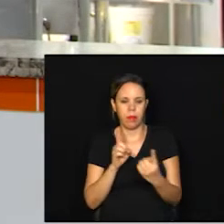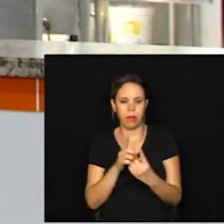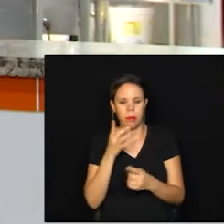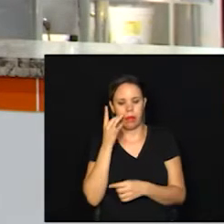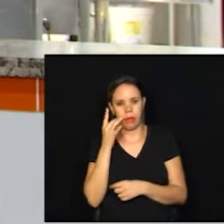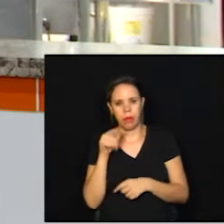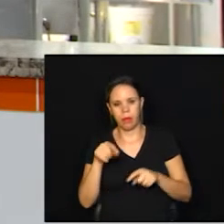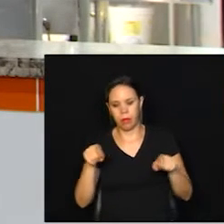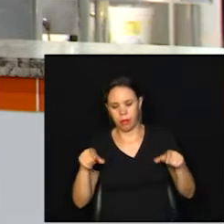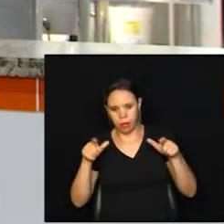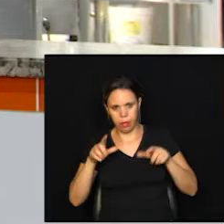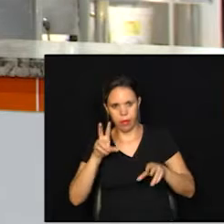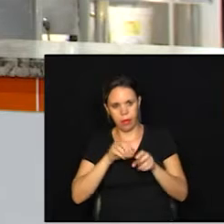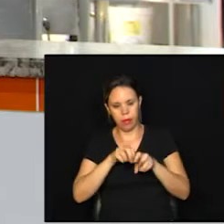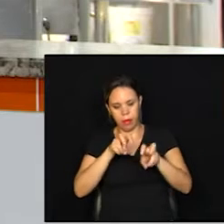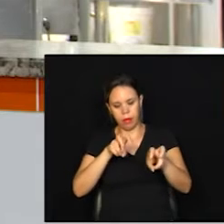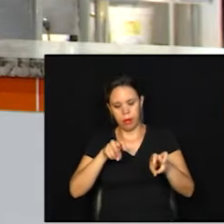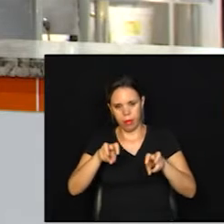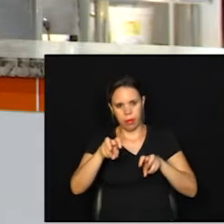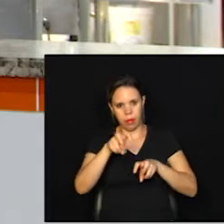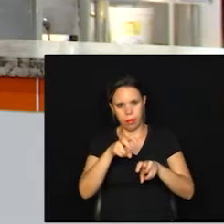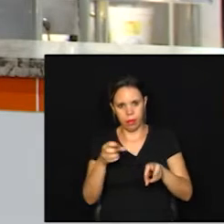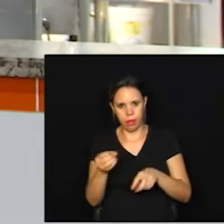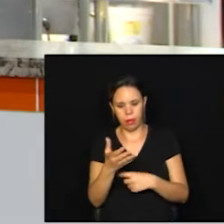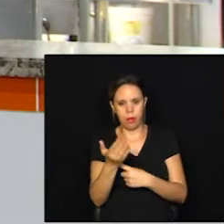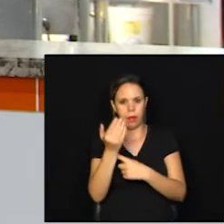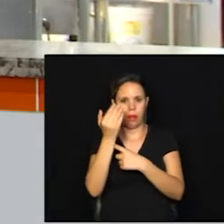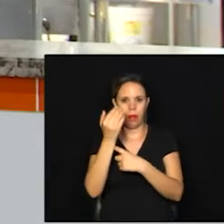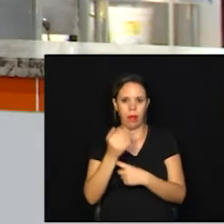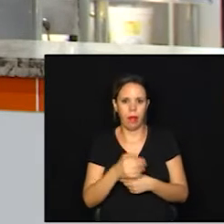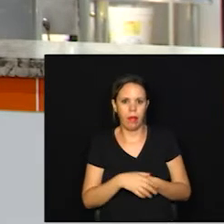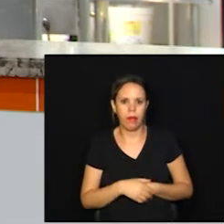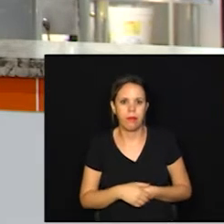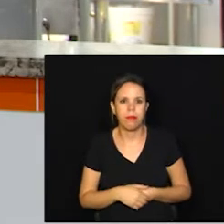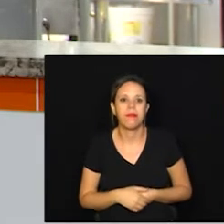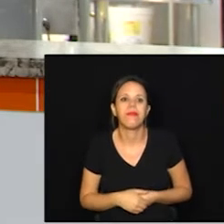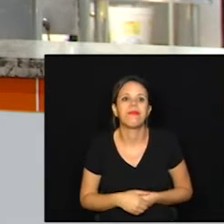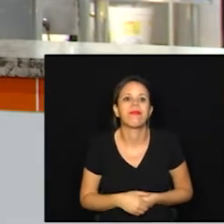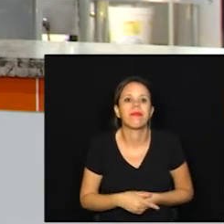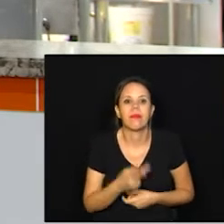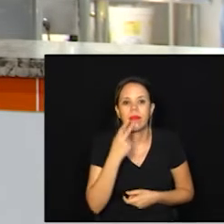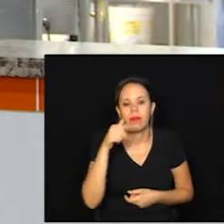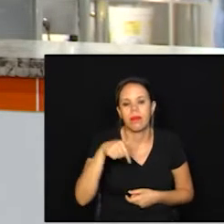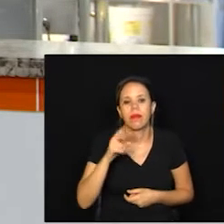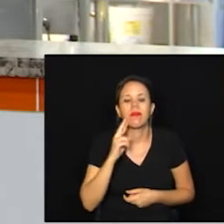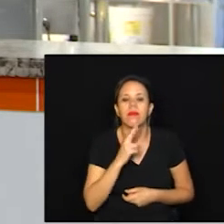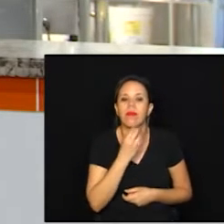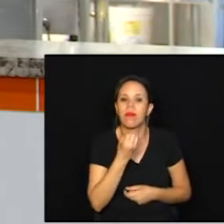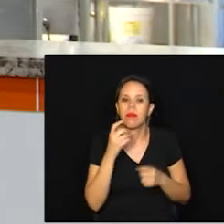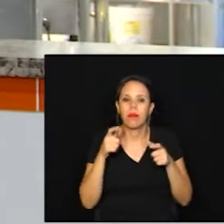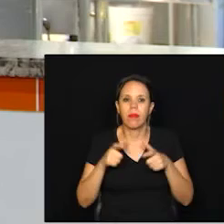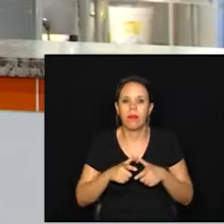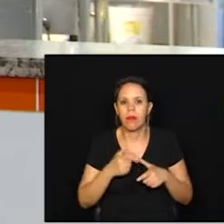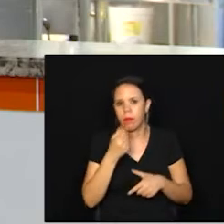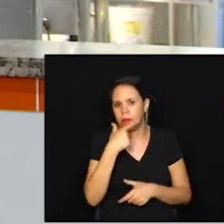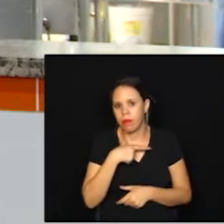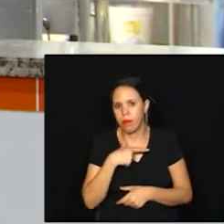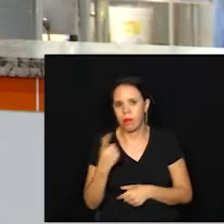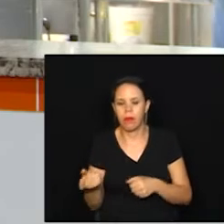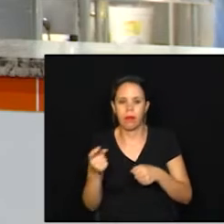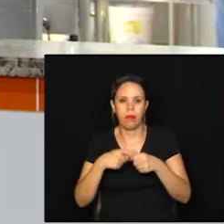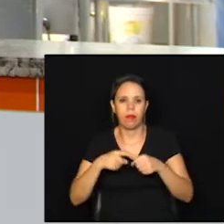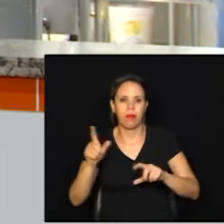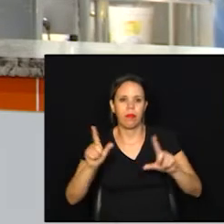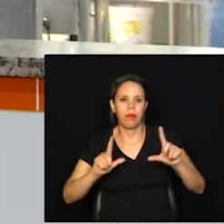aqui no salão, todo repaginado com novas tecnologias. É isso, falando aqui do restaurante Bom Prato, eu sou o Rubens Morelli e nós